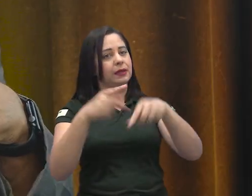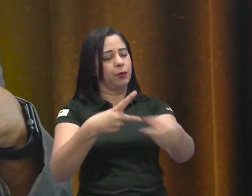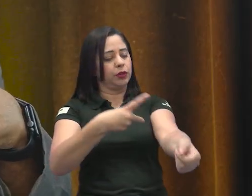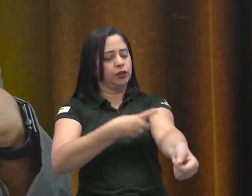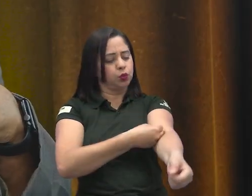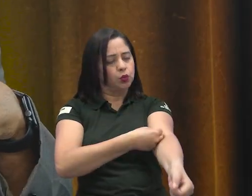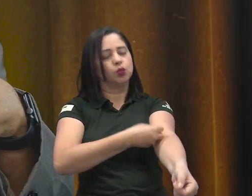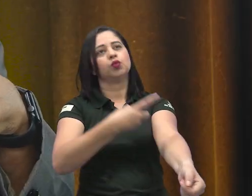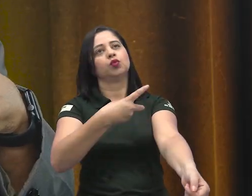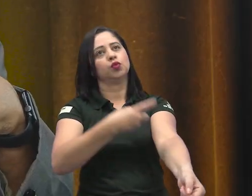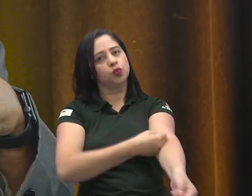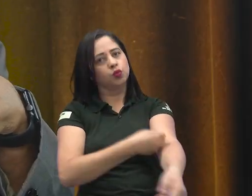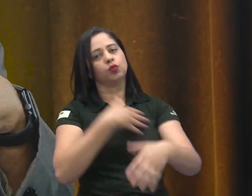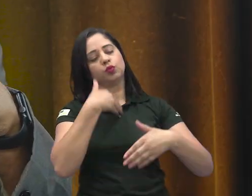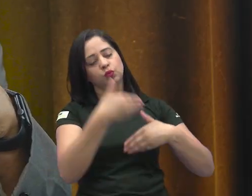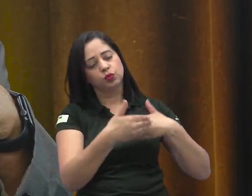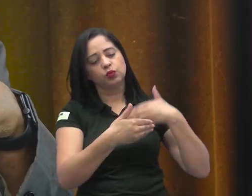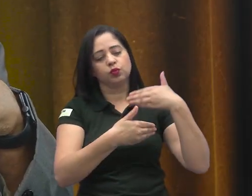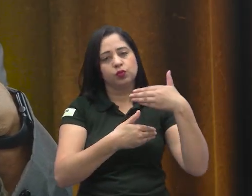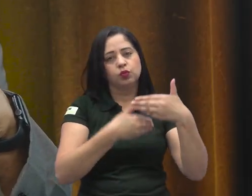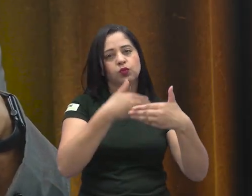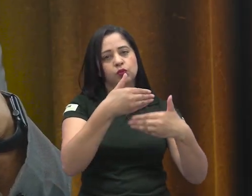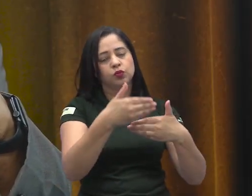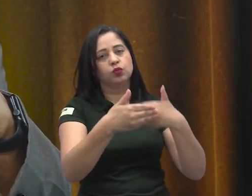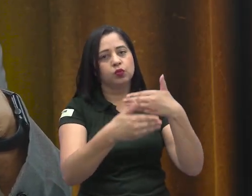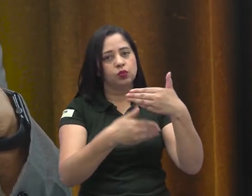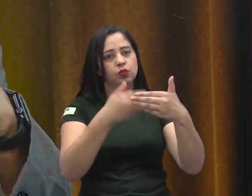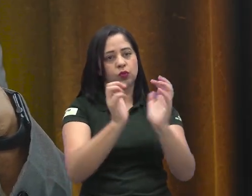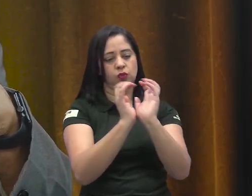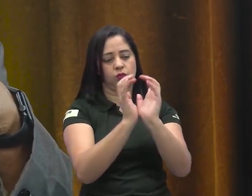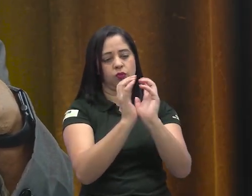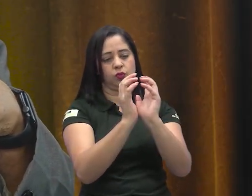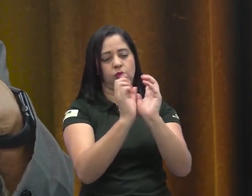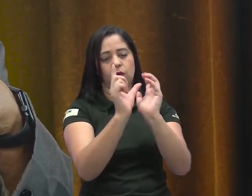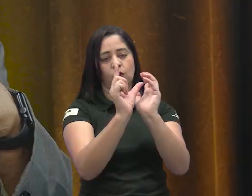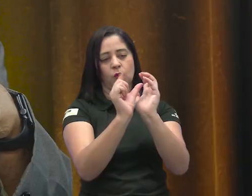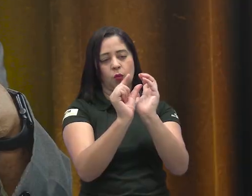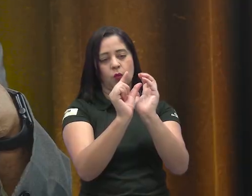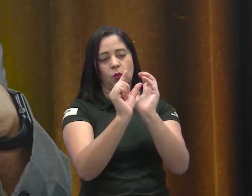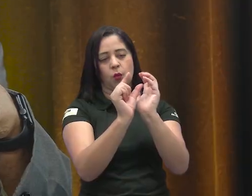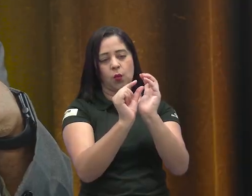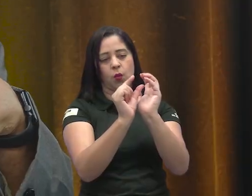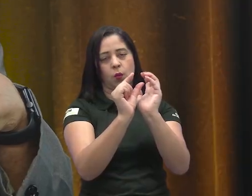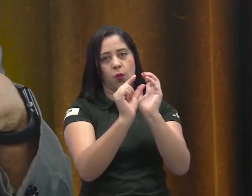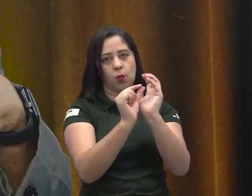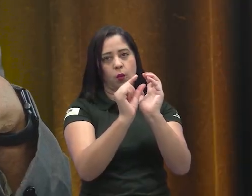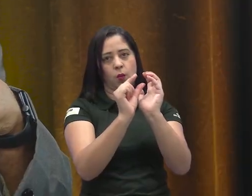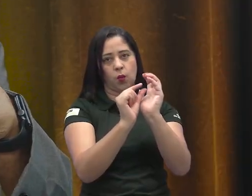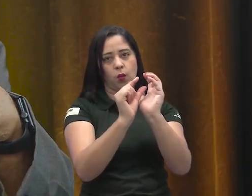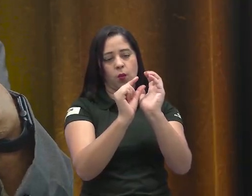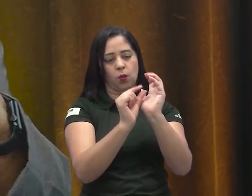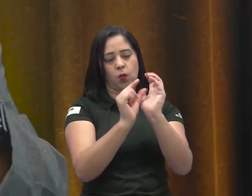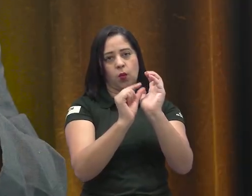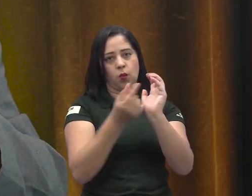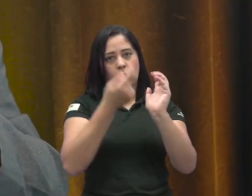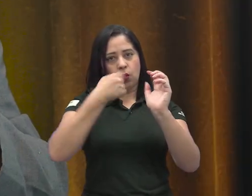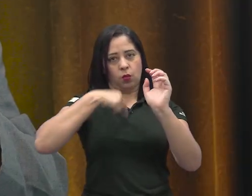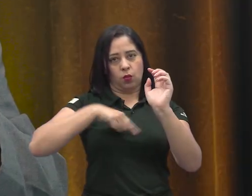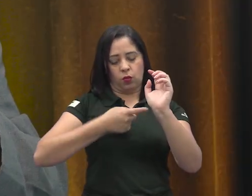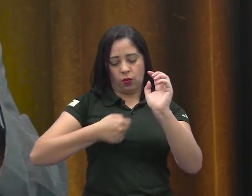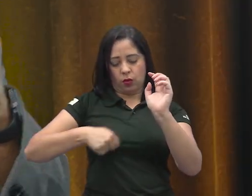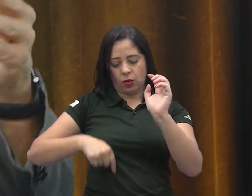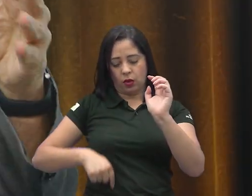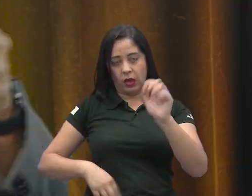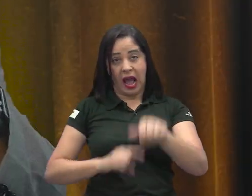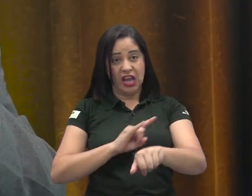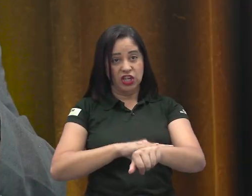várias aplicações, aquela quantidade daquele amiloide no cérebro sai do cérebro, vai para o rim e é eliminado na